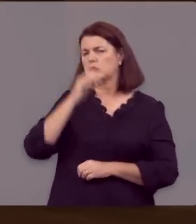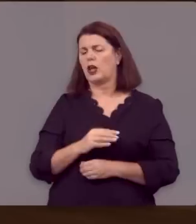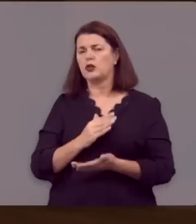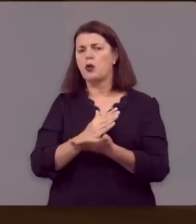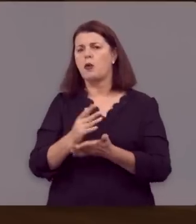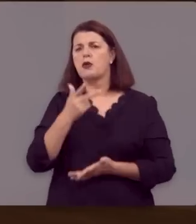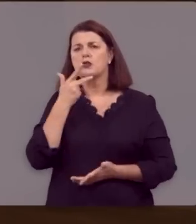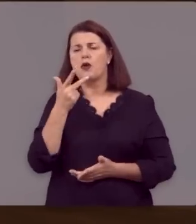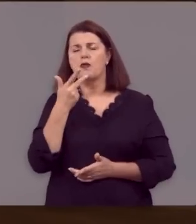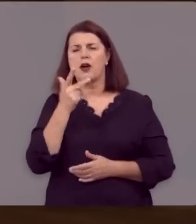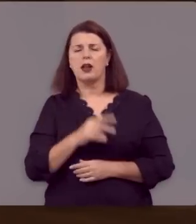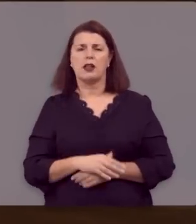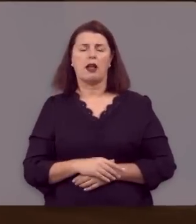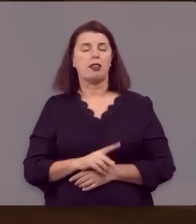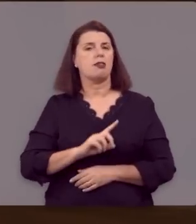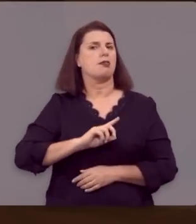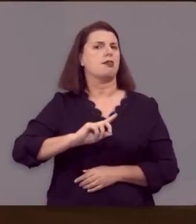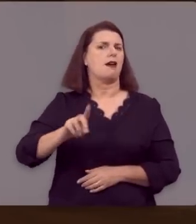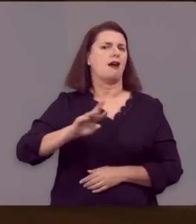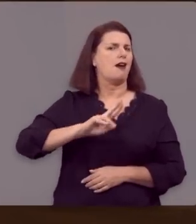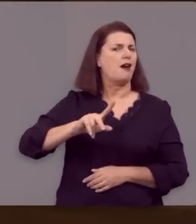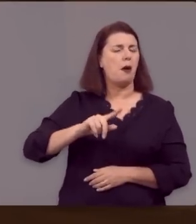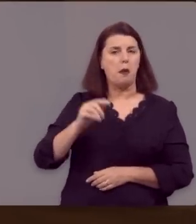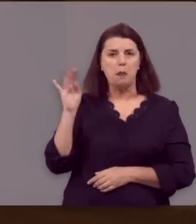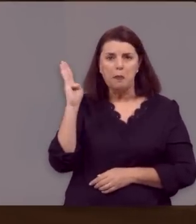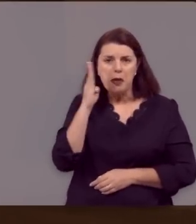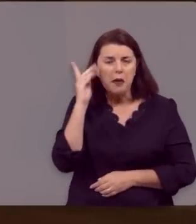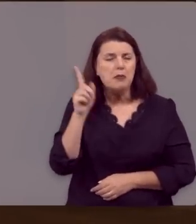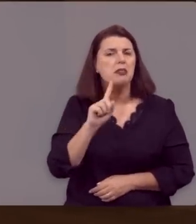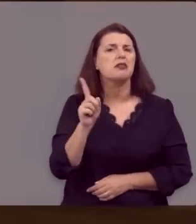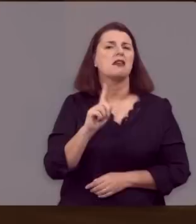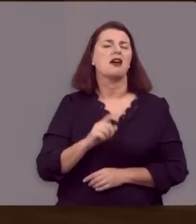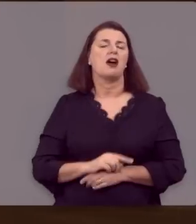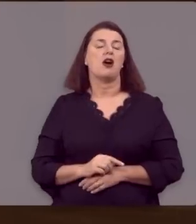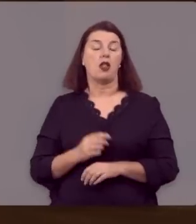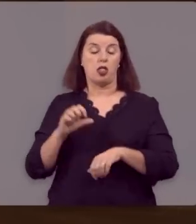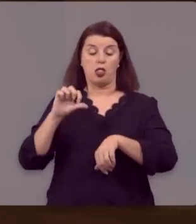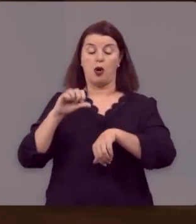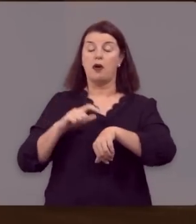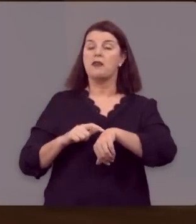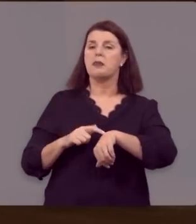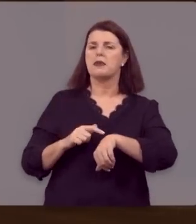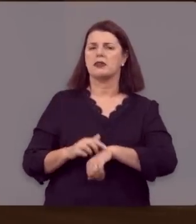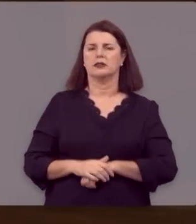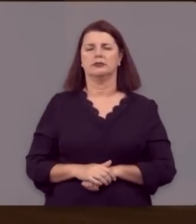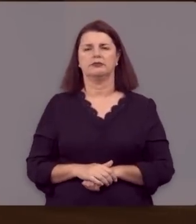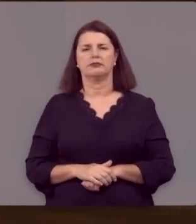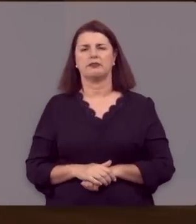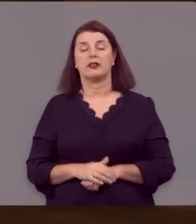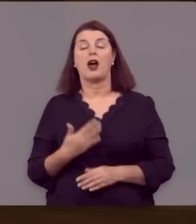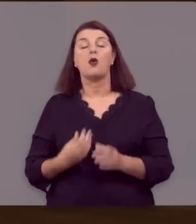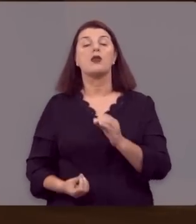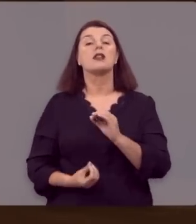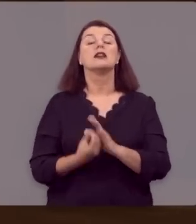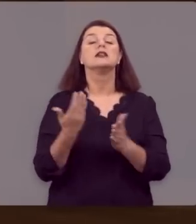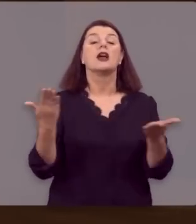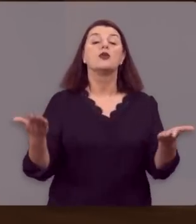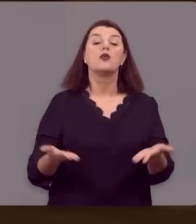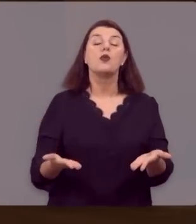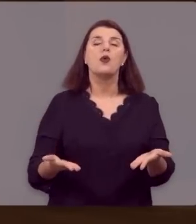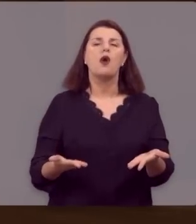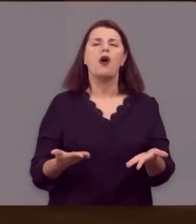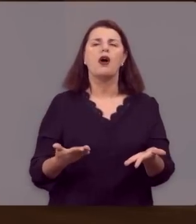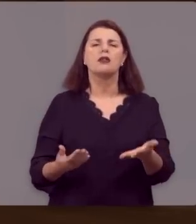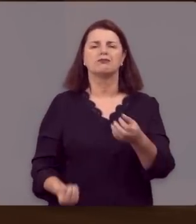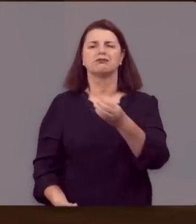começou a dizer-lhes: não, eles não estão bêbados. São 9 horas da manhã. O que está acontecendo aqui é